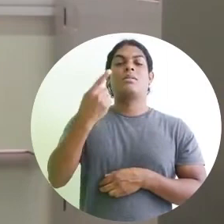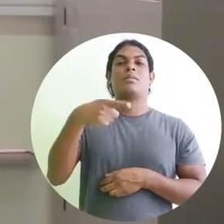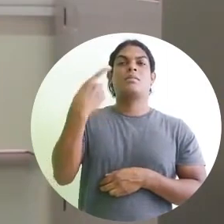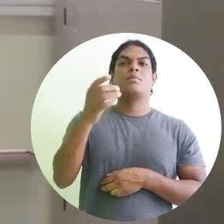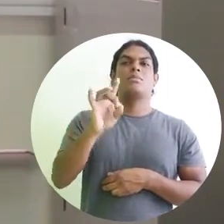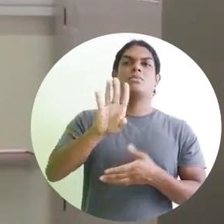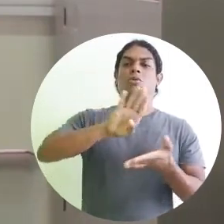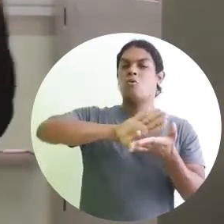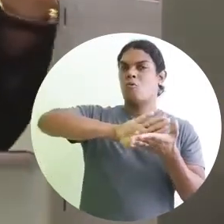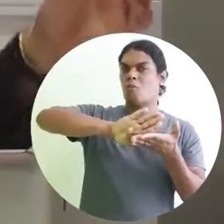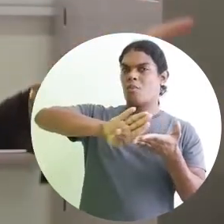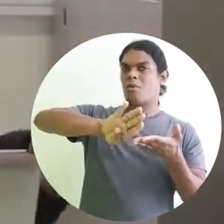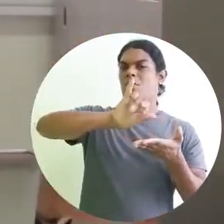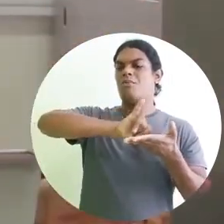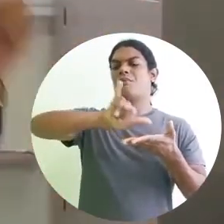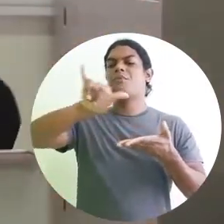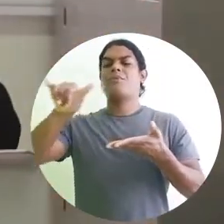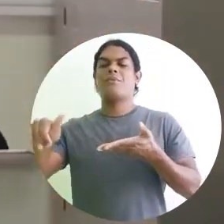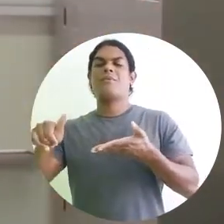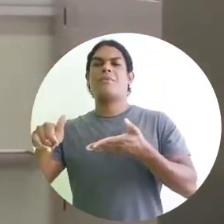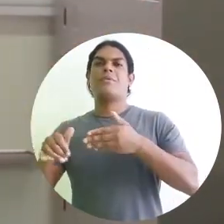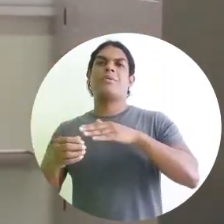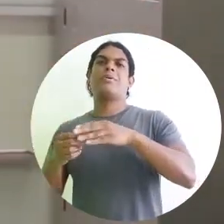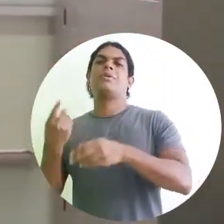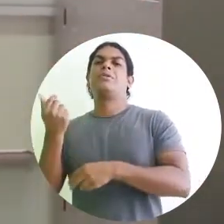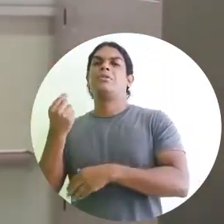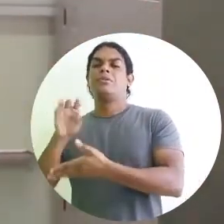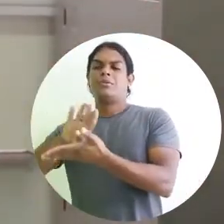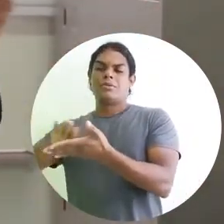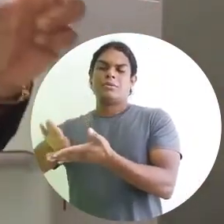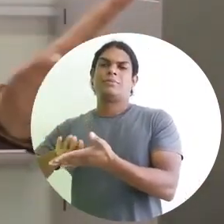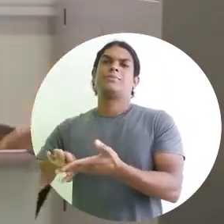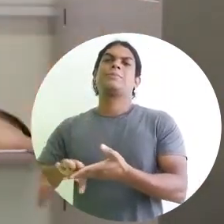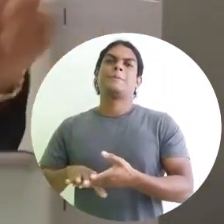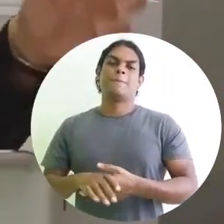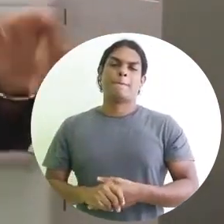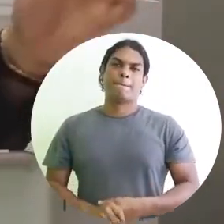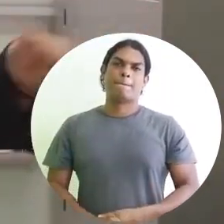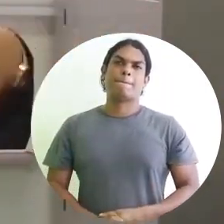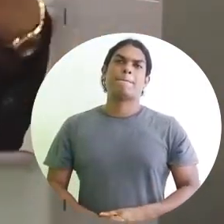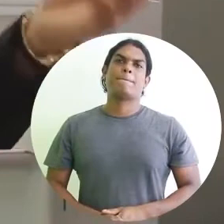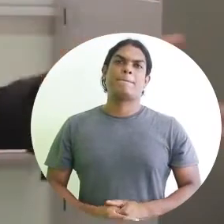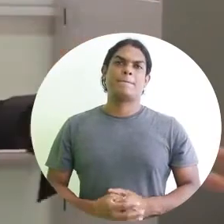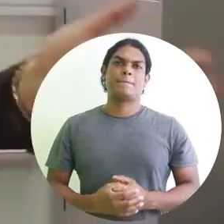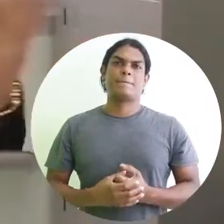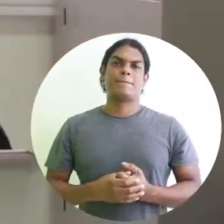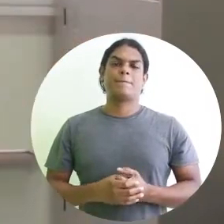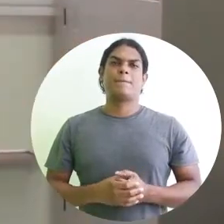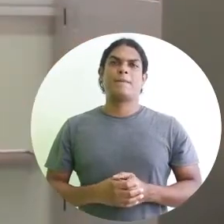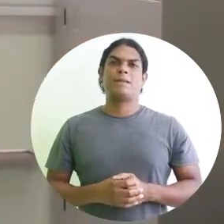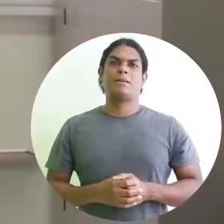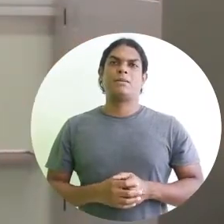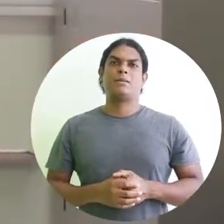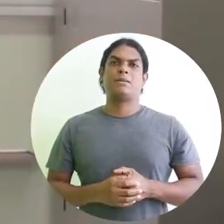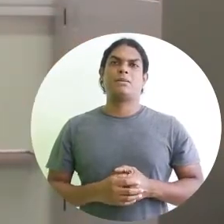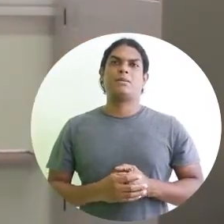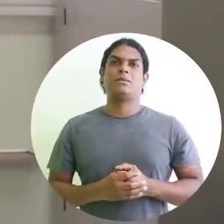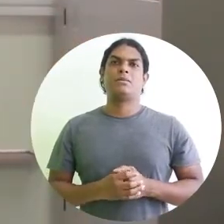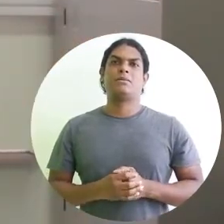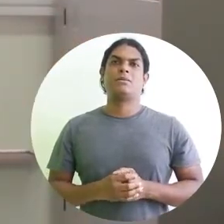banco faça a transferência para o exportador, ou seja, para o banco do exportador, para que o exportador possa